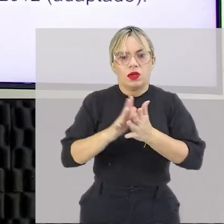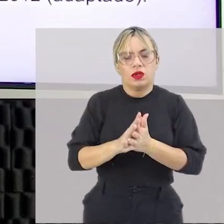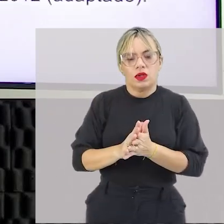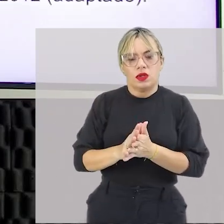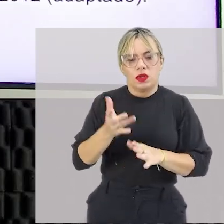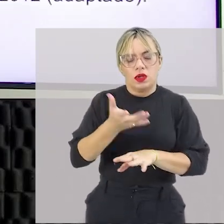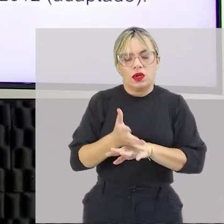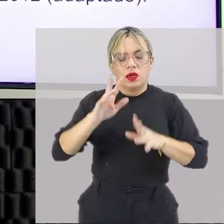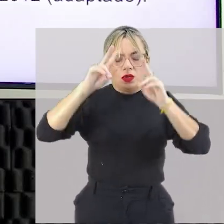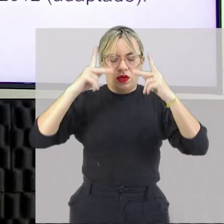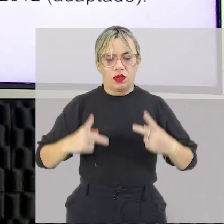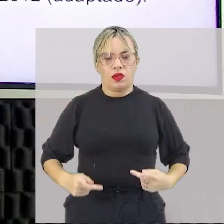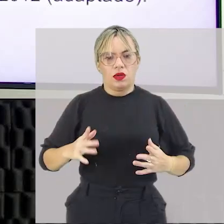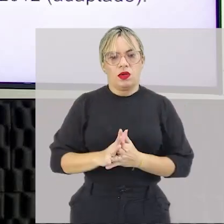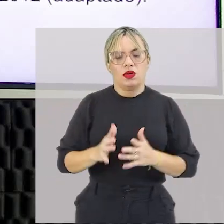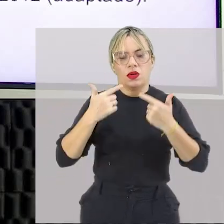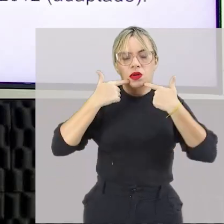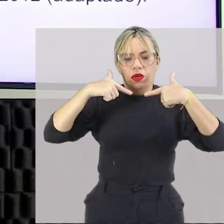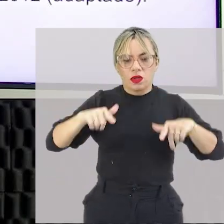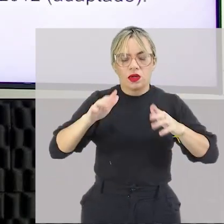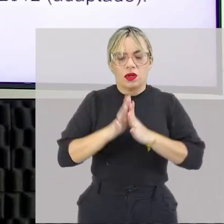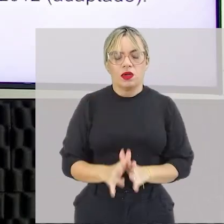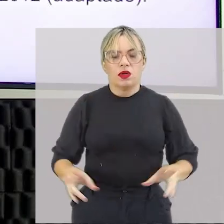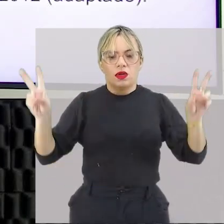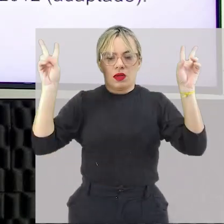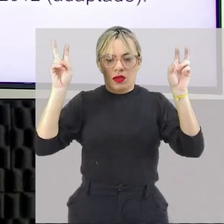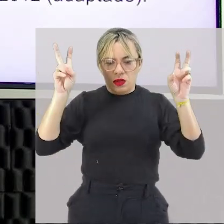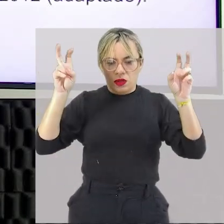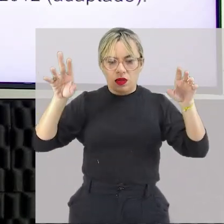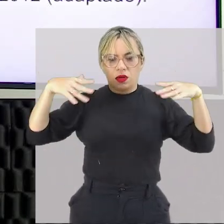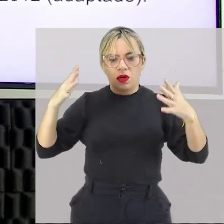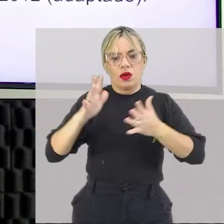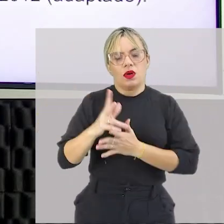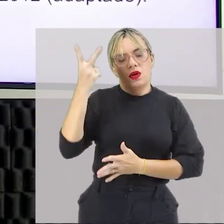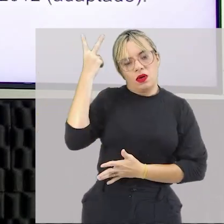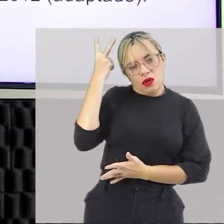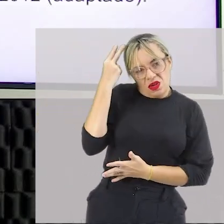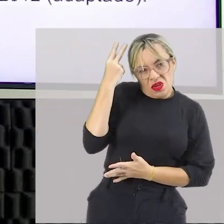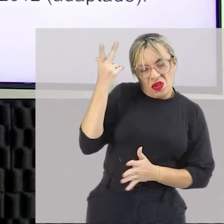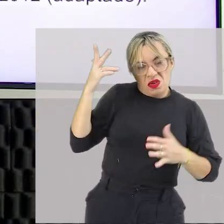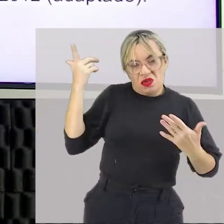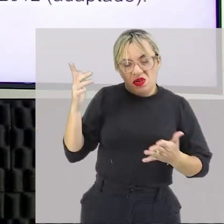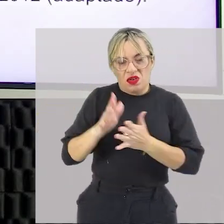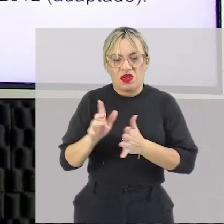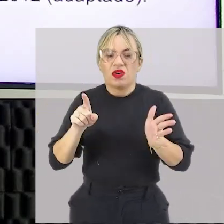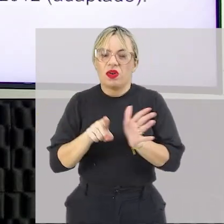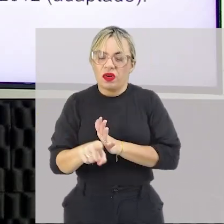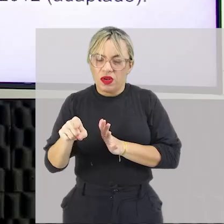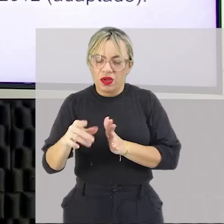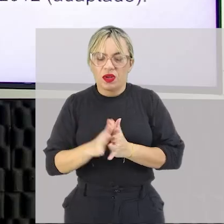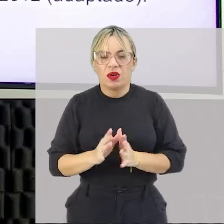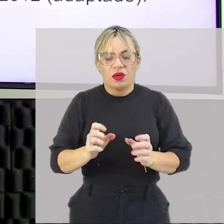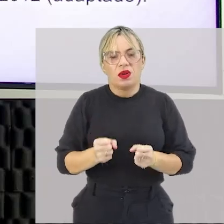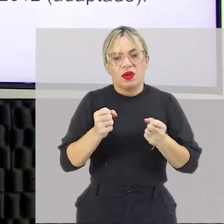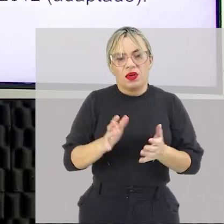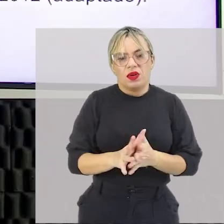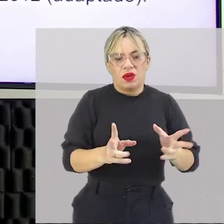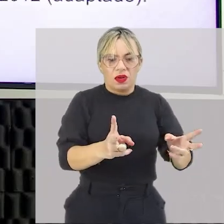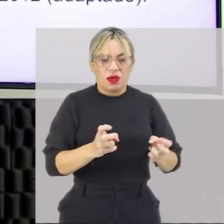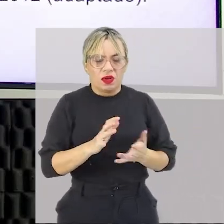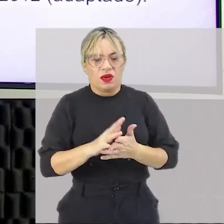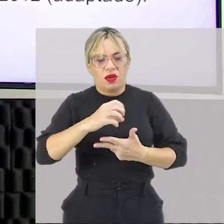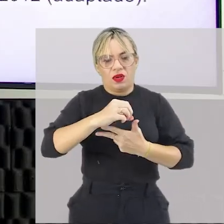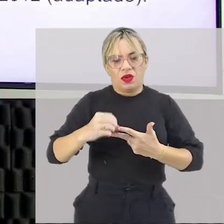linguagens, da área de humanas, trazem essa temática. Então é outro tema também bastante geral e bastante previsível de cair na prova, tanto do